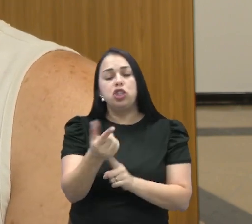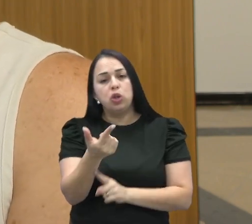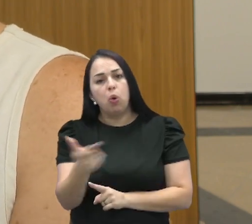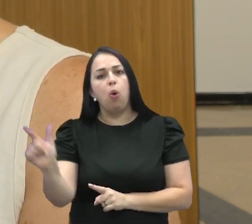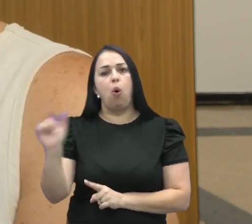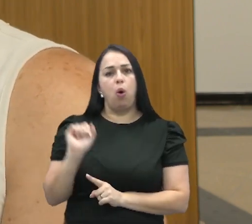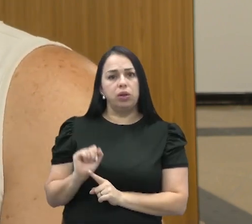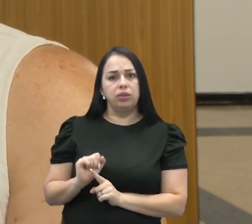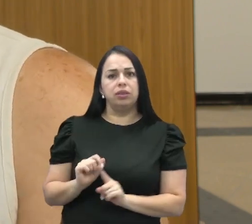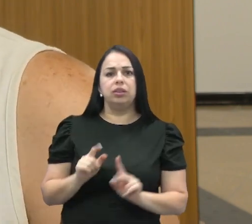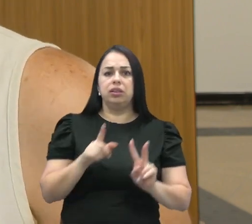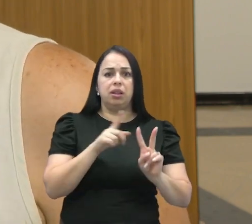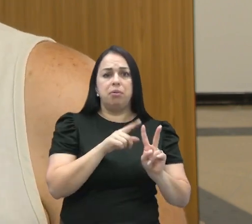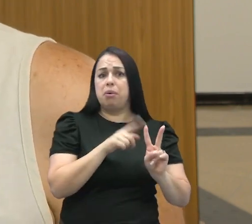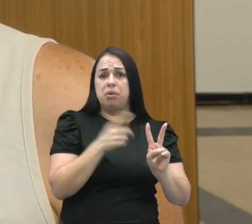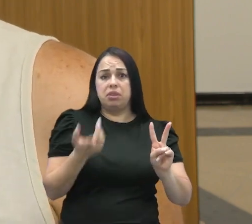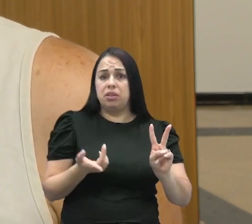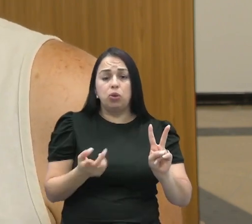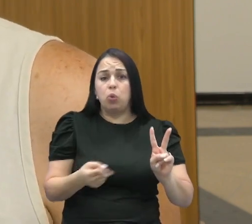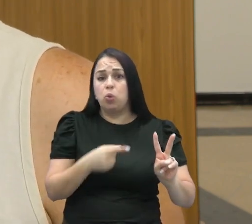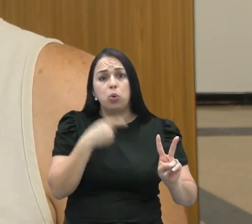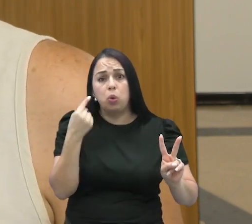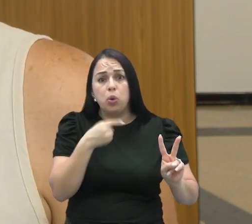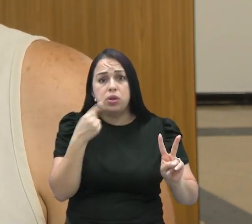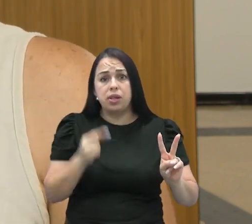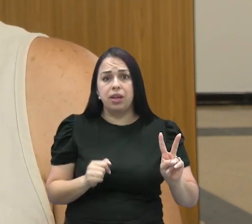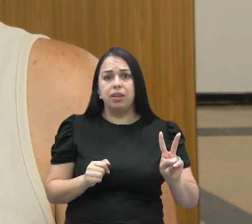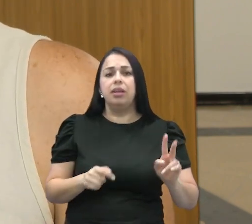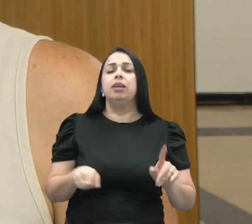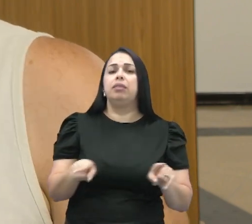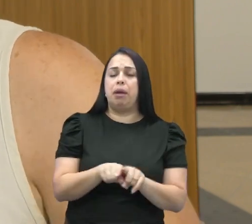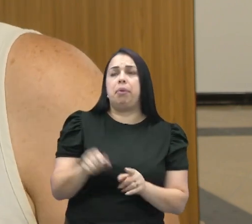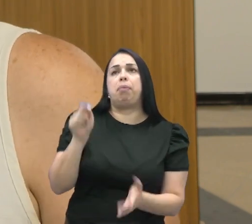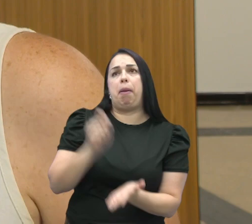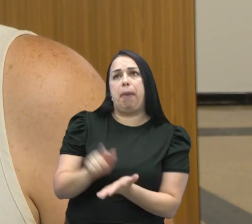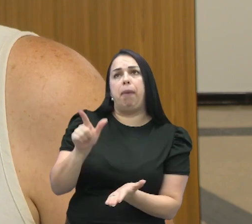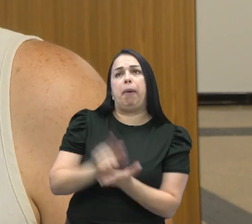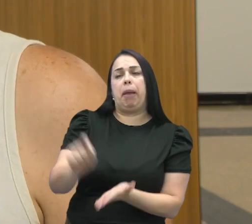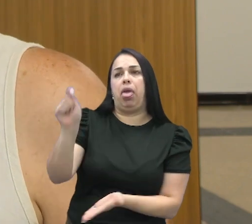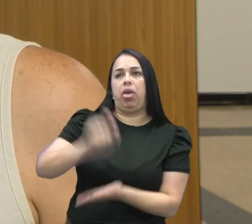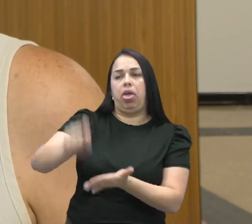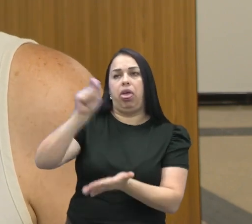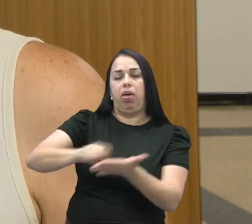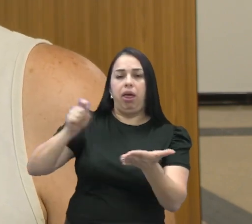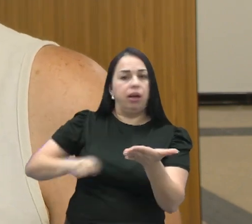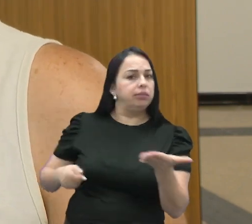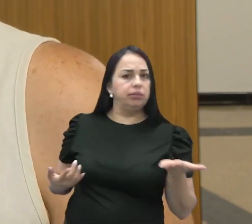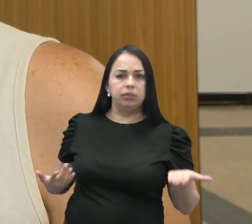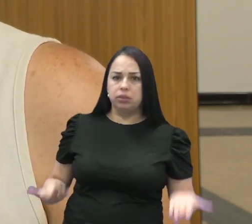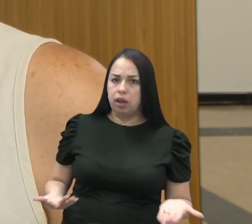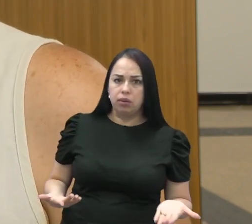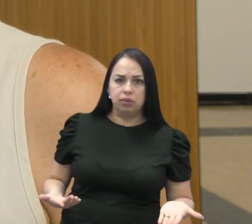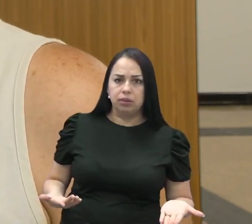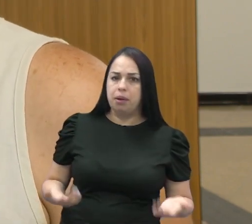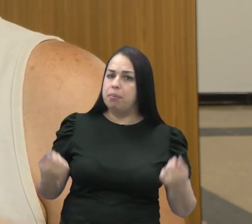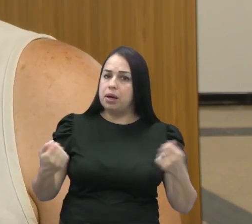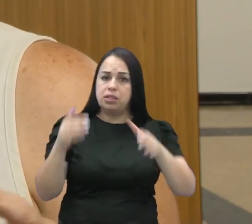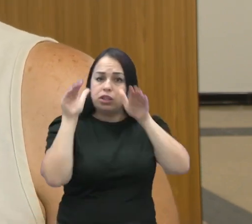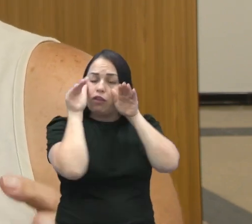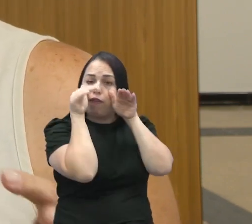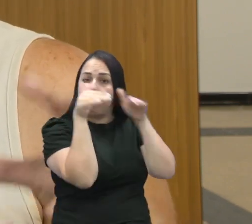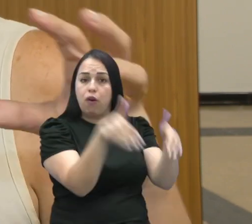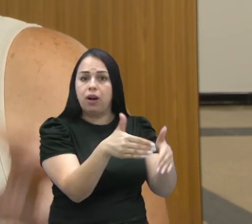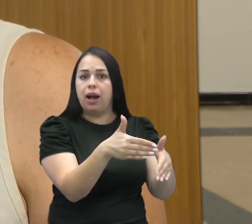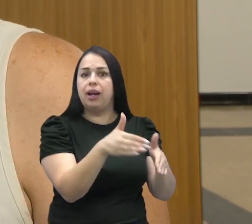sai da sala para ficar com o aluno. Então, assim, o professor não tem dado conta, e além de ter que ficar preenchendo muito papel. Então,